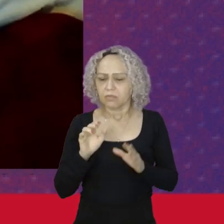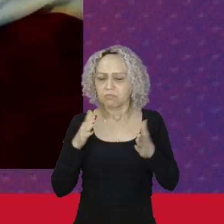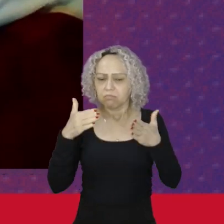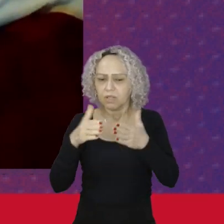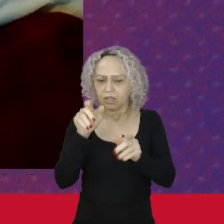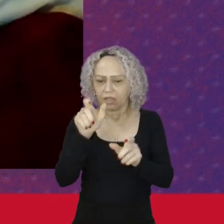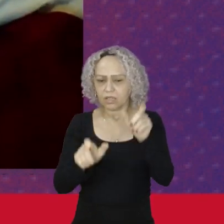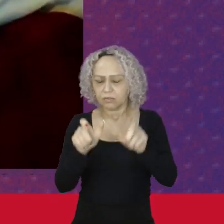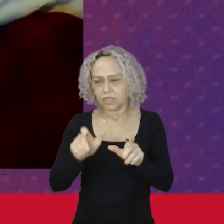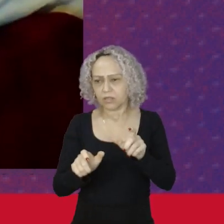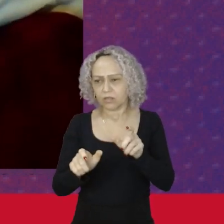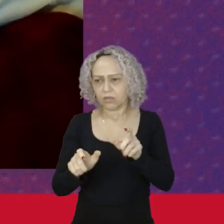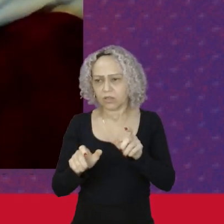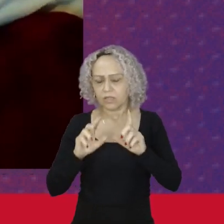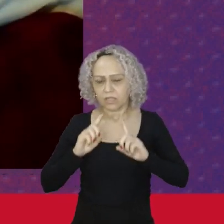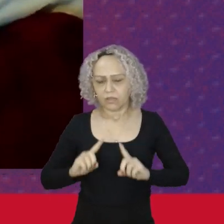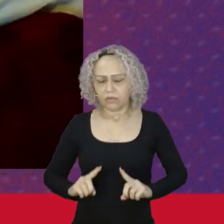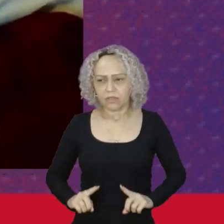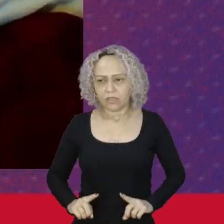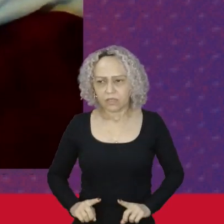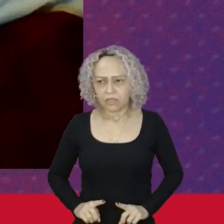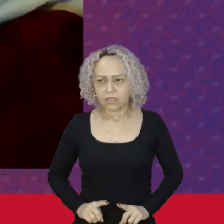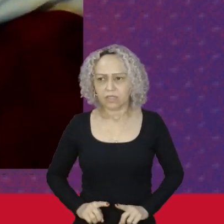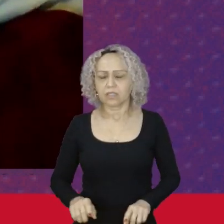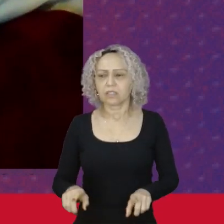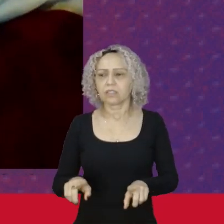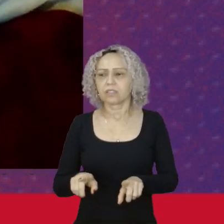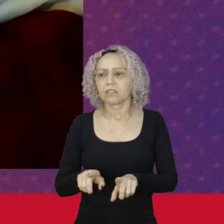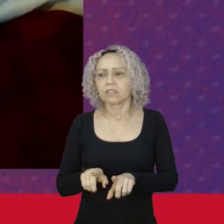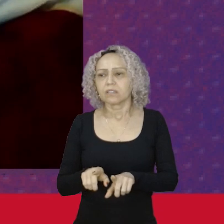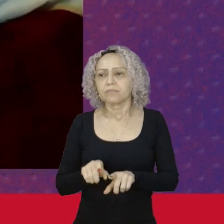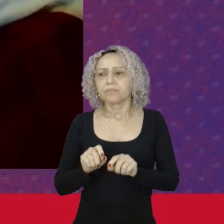e, particularmente, das mulheres com deficiência.